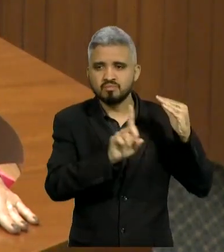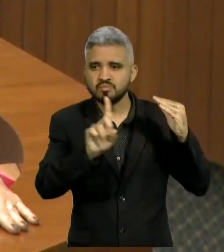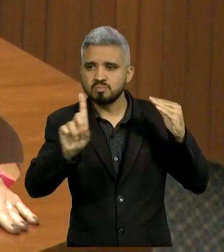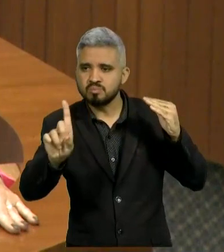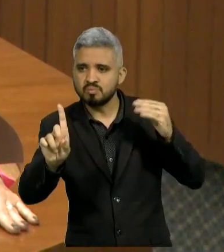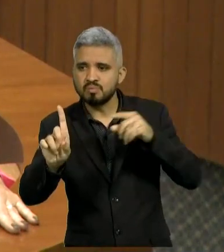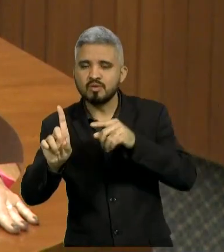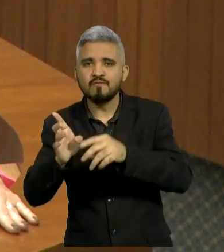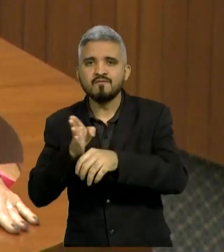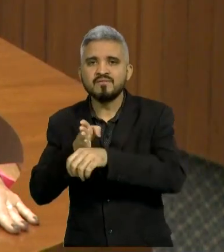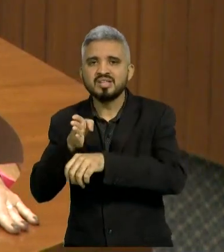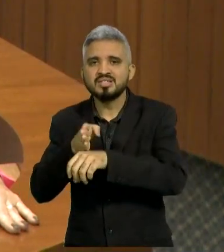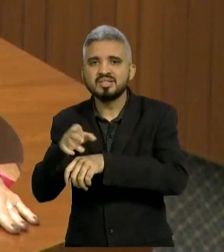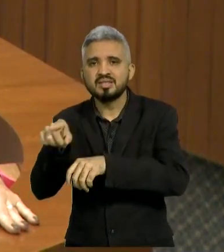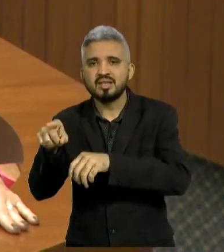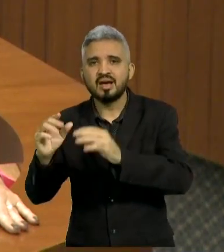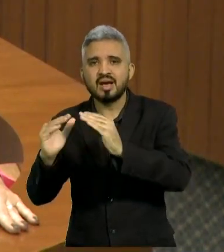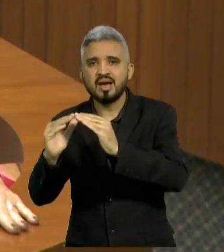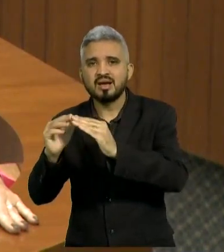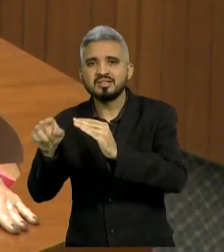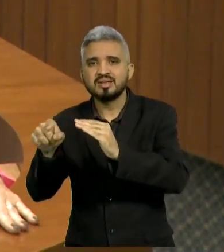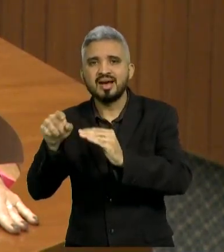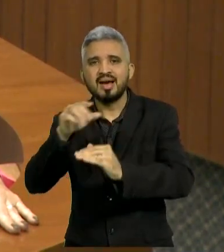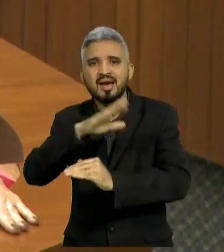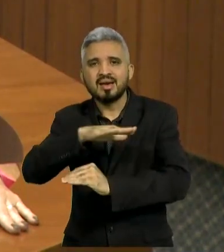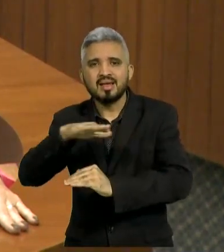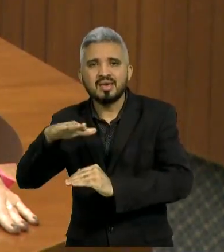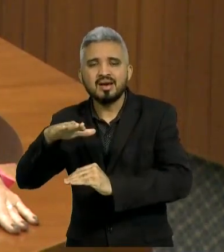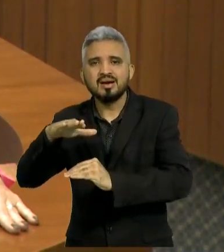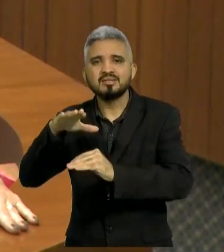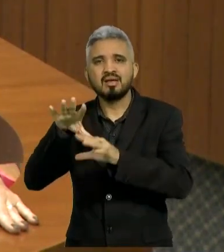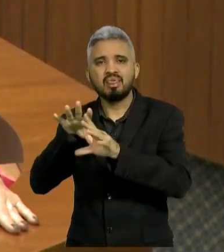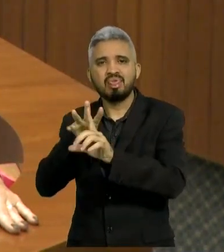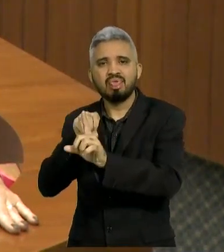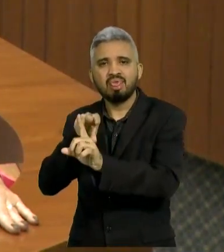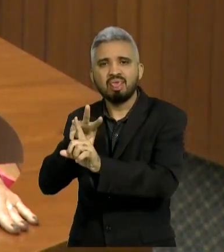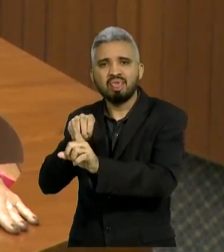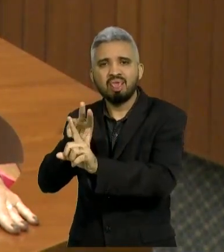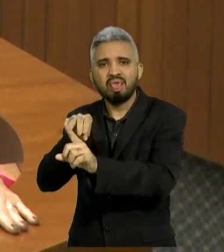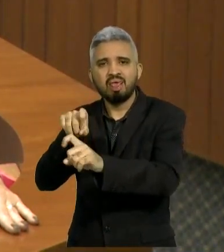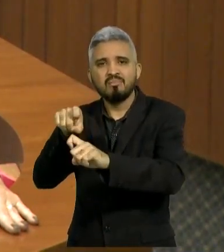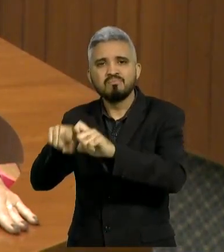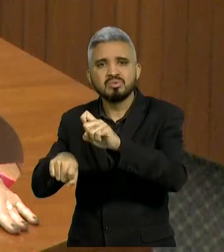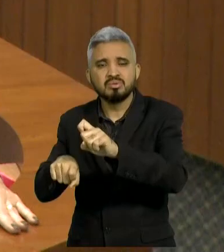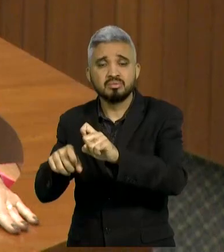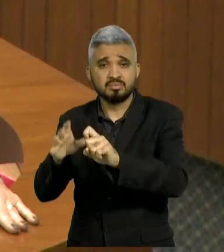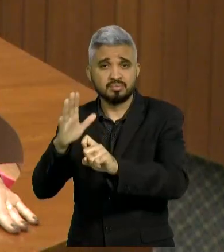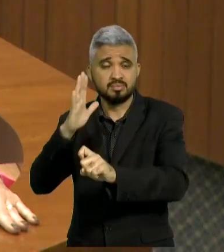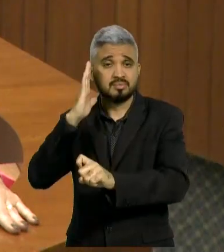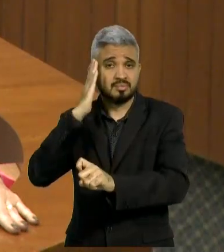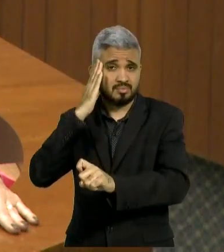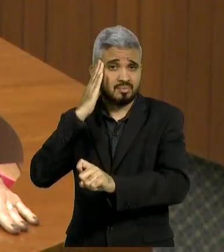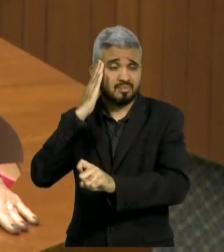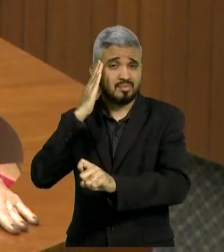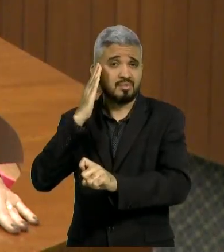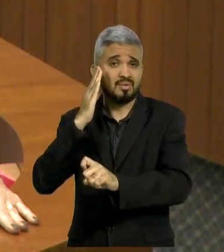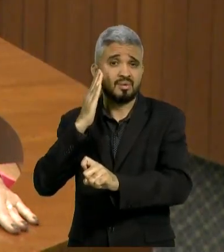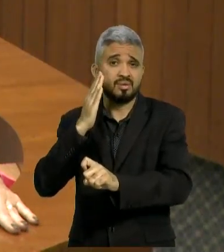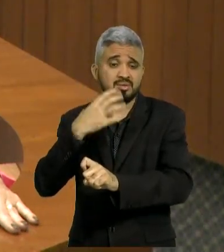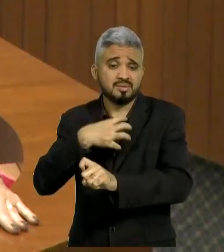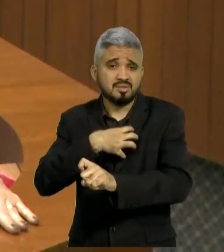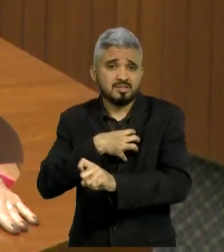foi abusada, está ali fragilizada. Isso aí afeta, sim,